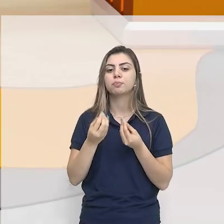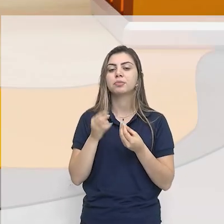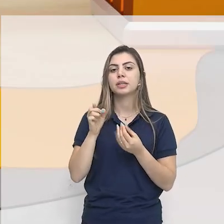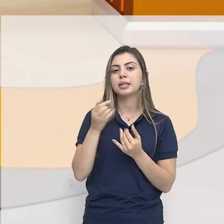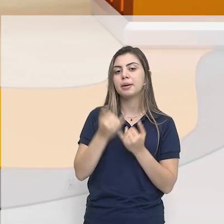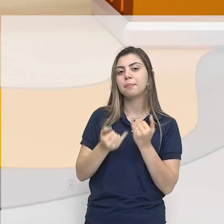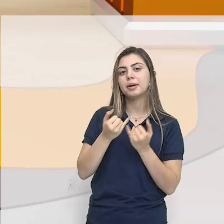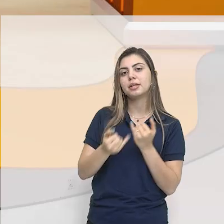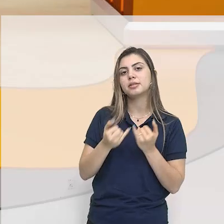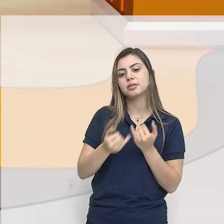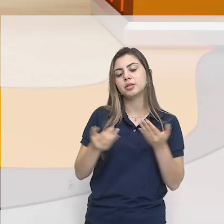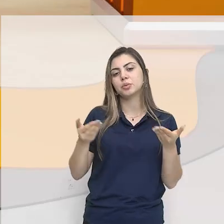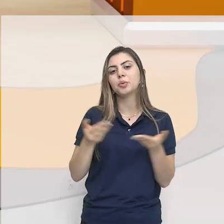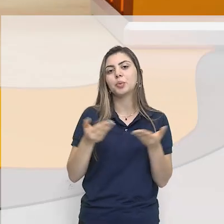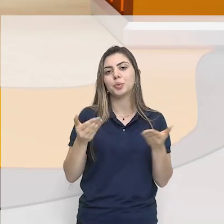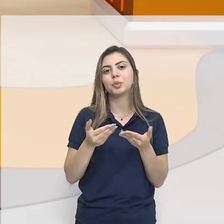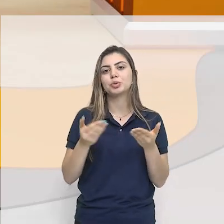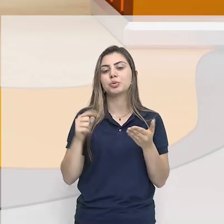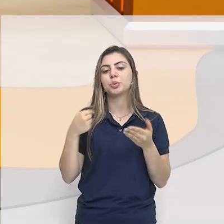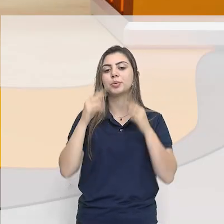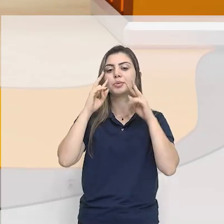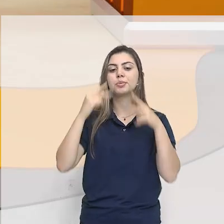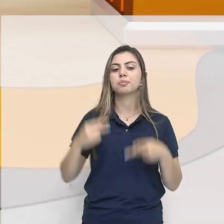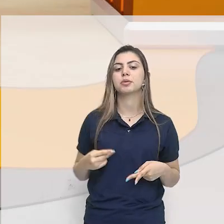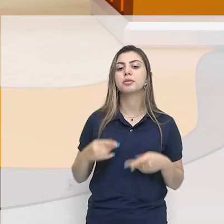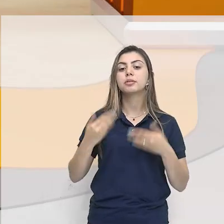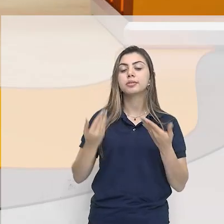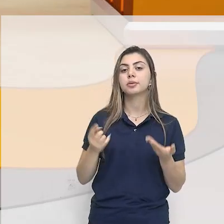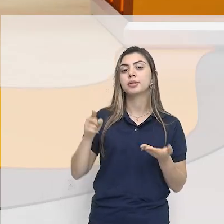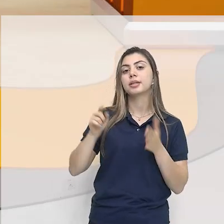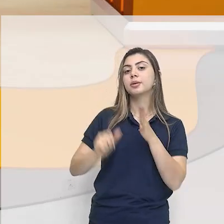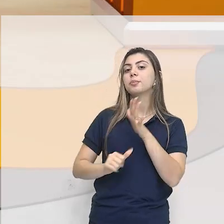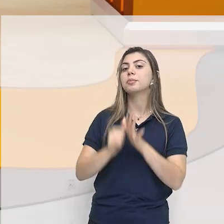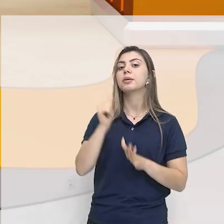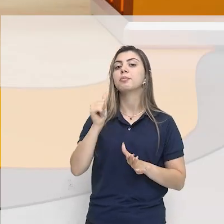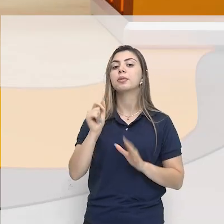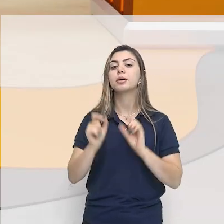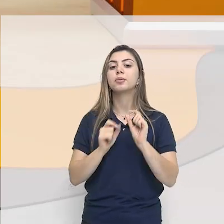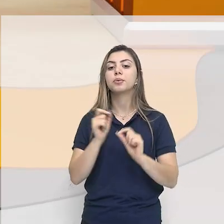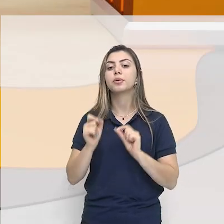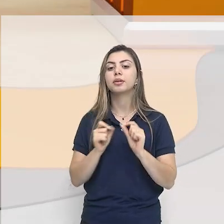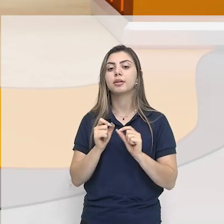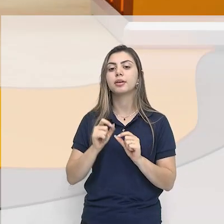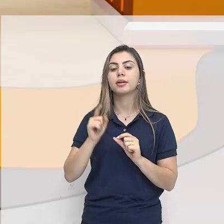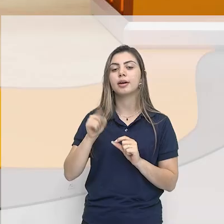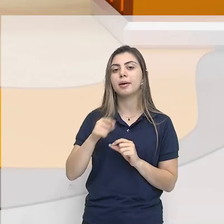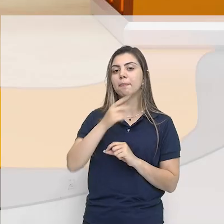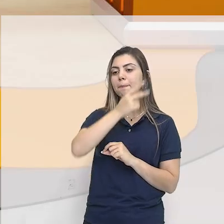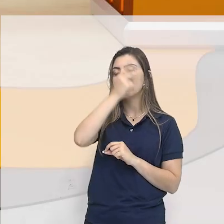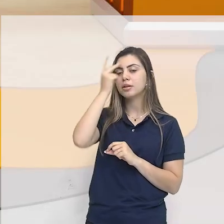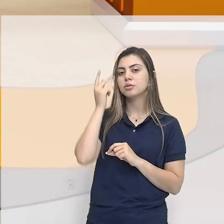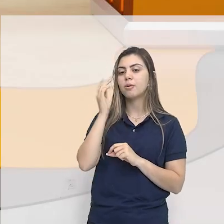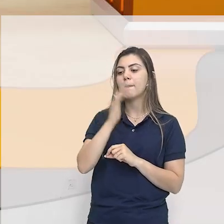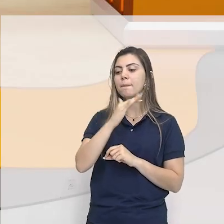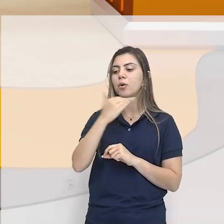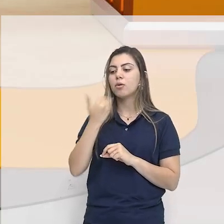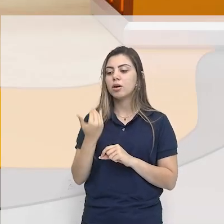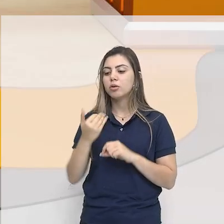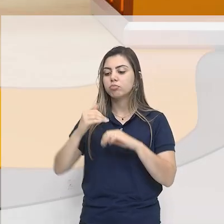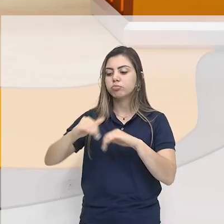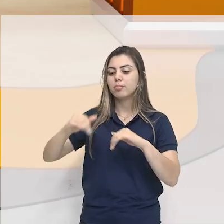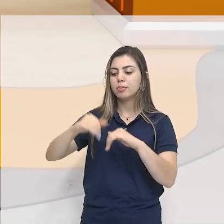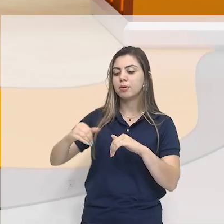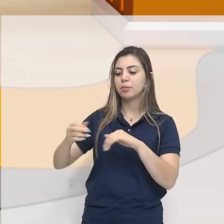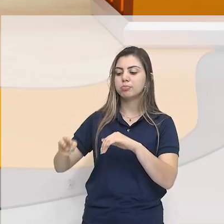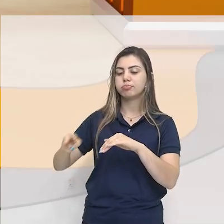com os homens de hoje. Foi provavelmente o primeiro a ter o hábito de enterrar os mortos, indicando, segundo